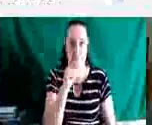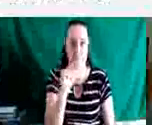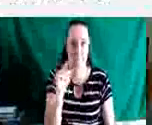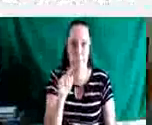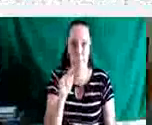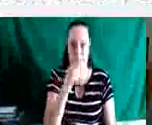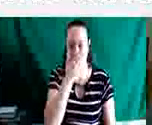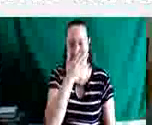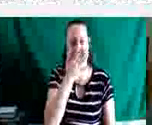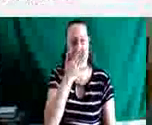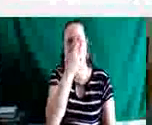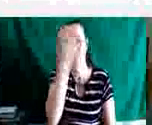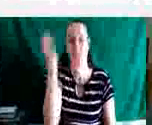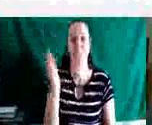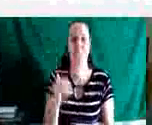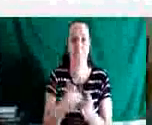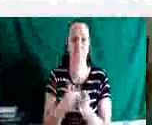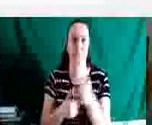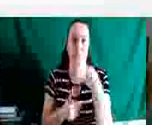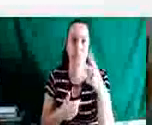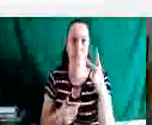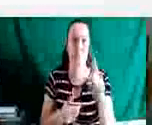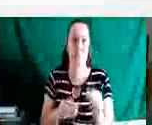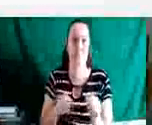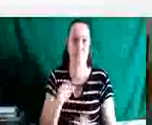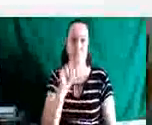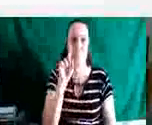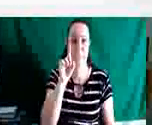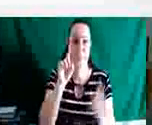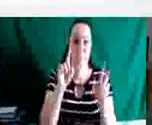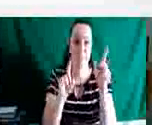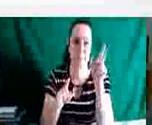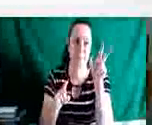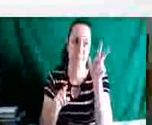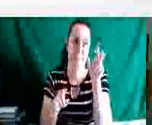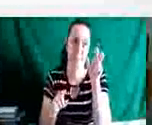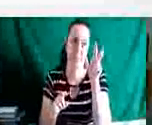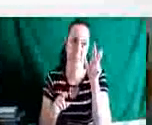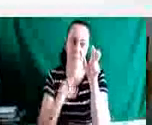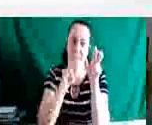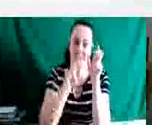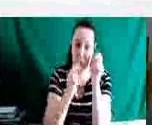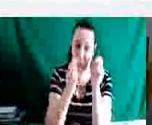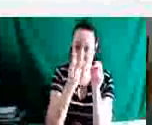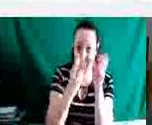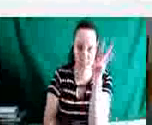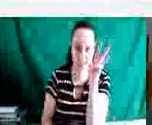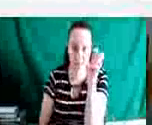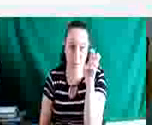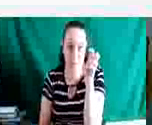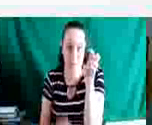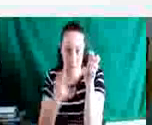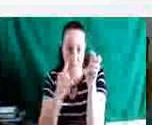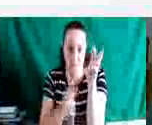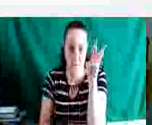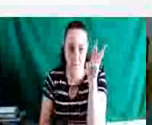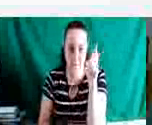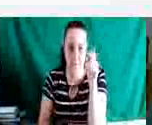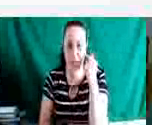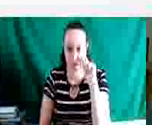tá? No endereço web, isso, se a aplicação estiver executando esse comando, a aplicação lá desenvolvida pelo